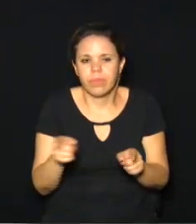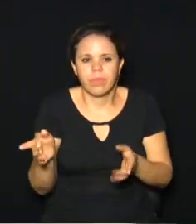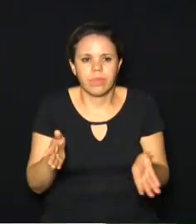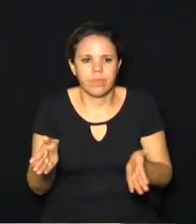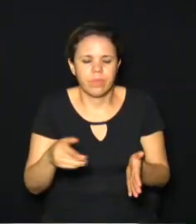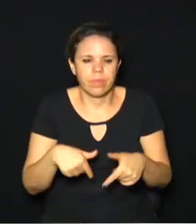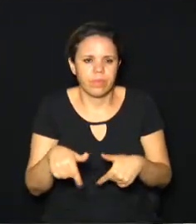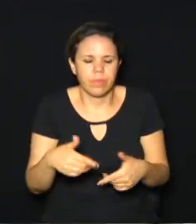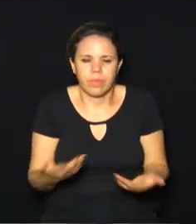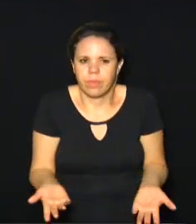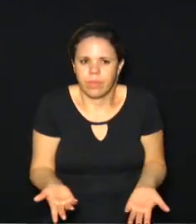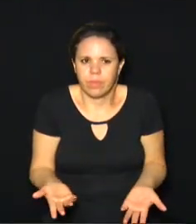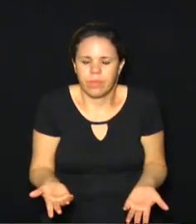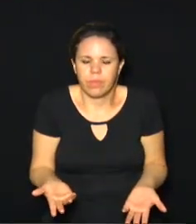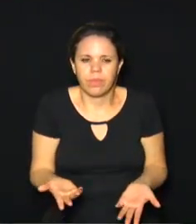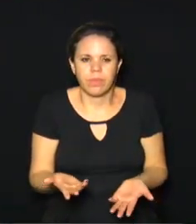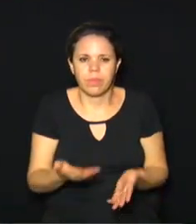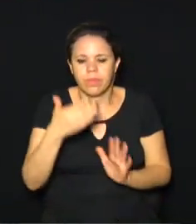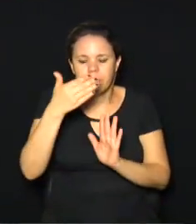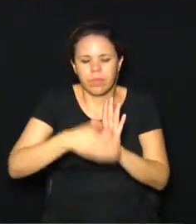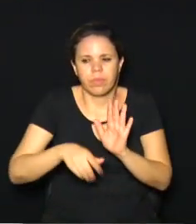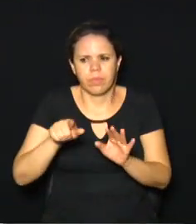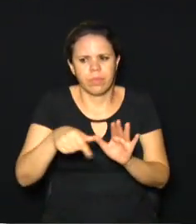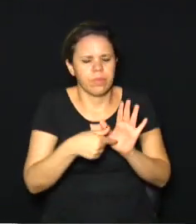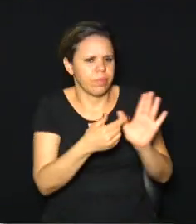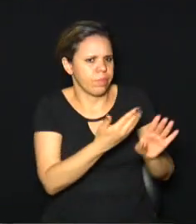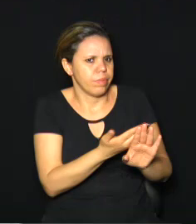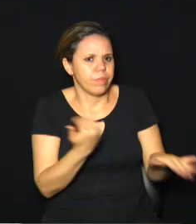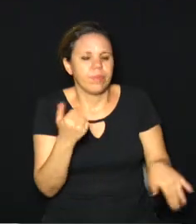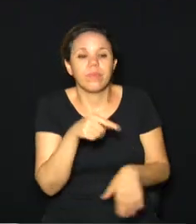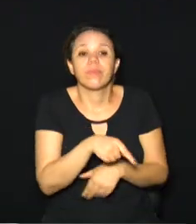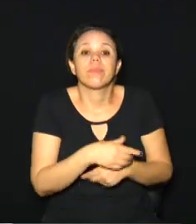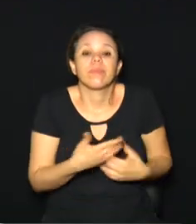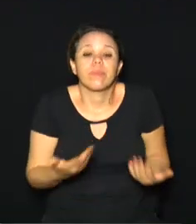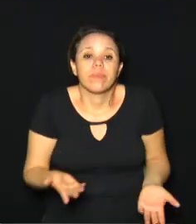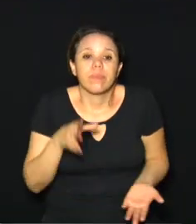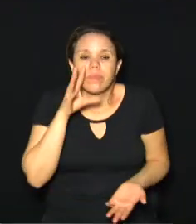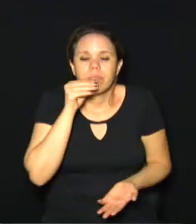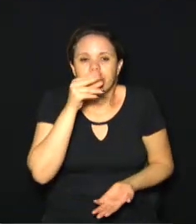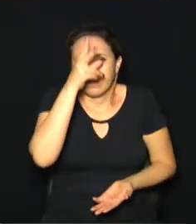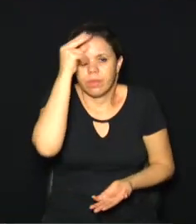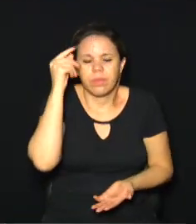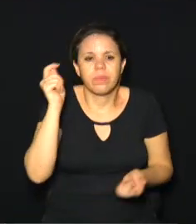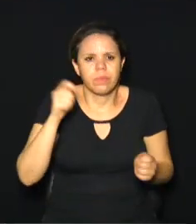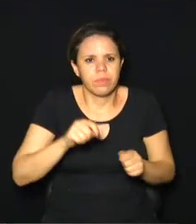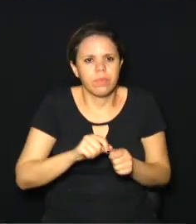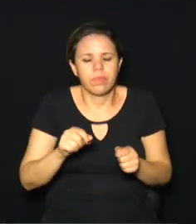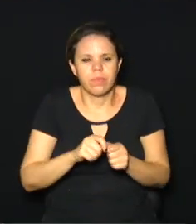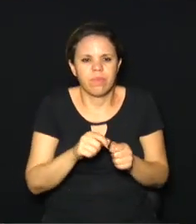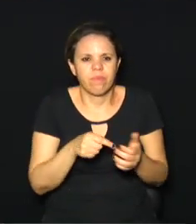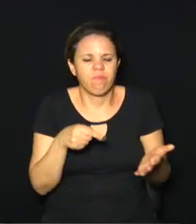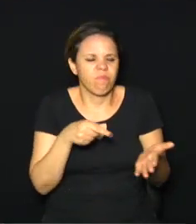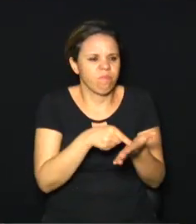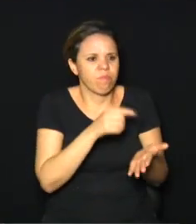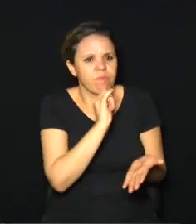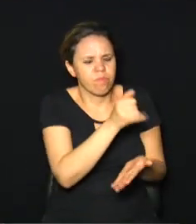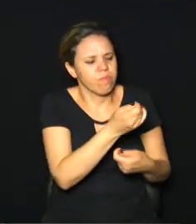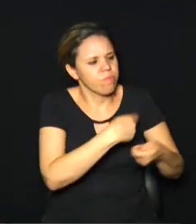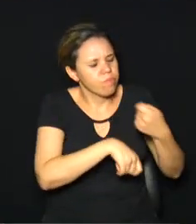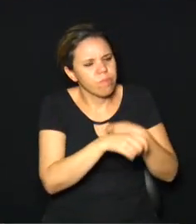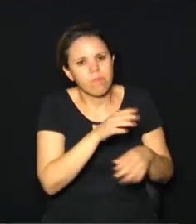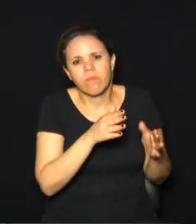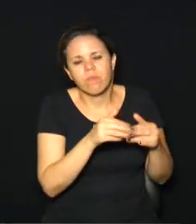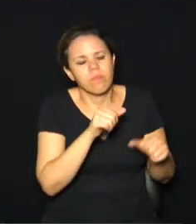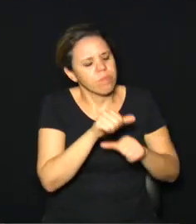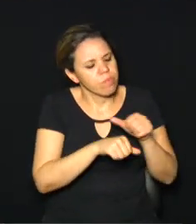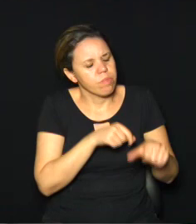está lá trabalhando. Agora, consta afastamento, né? O servidor pode fazer a impugnação disso perante a administração. Se